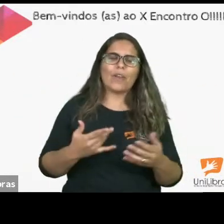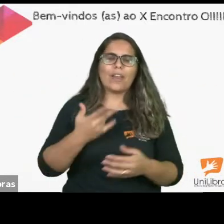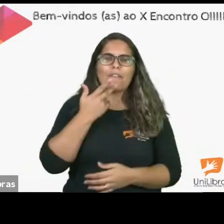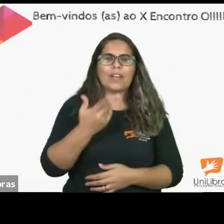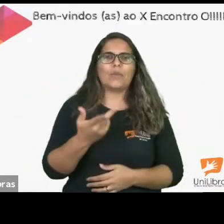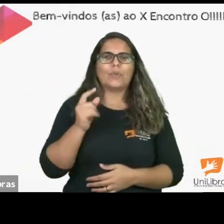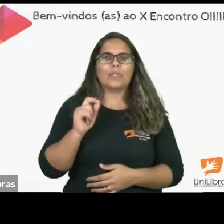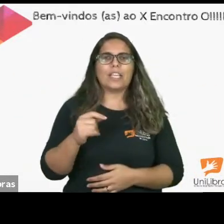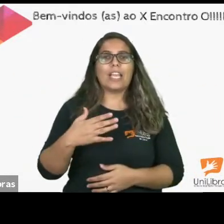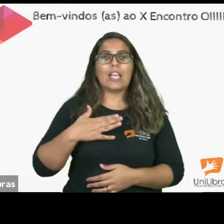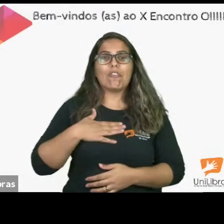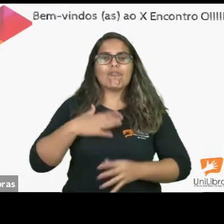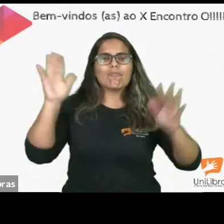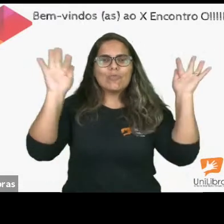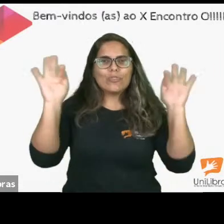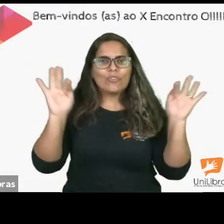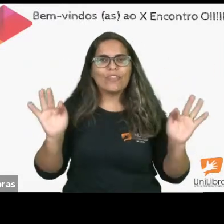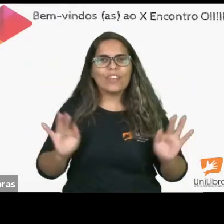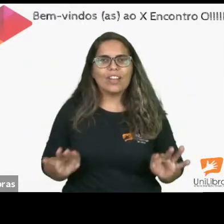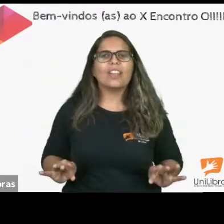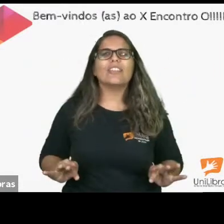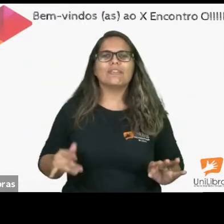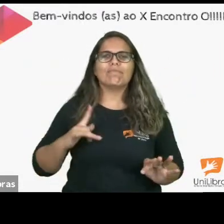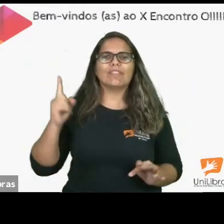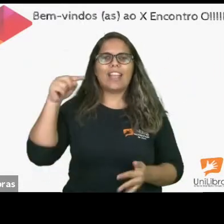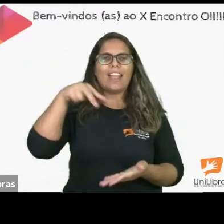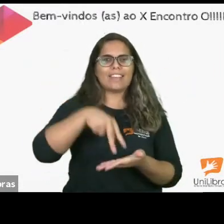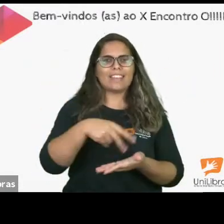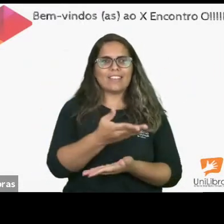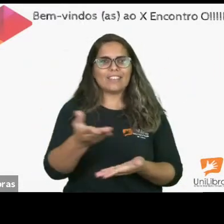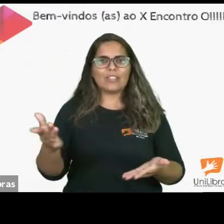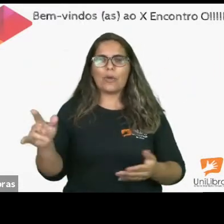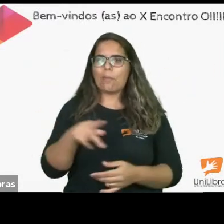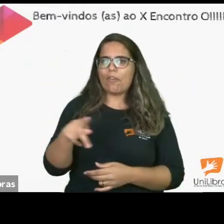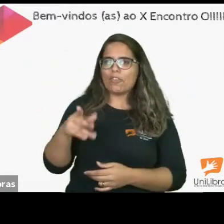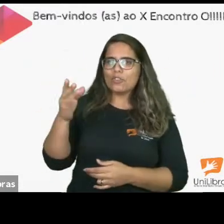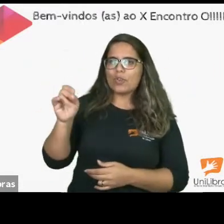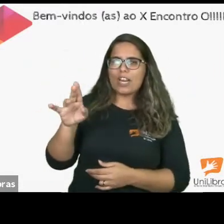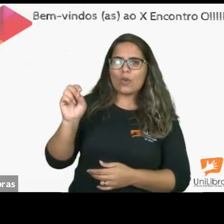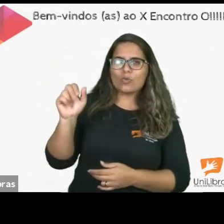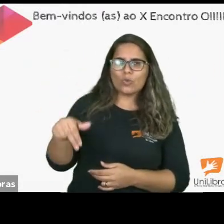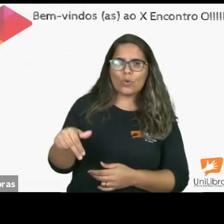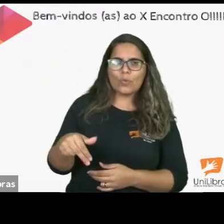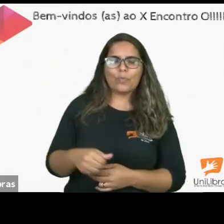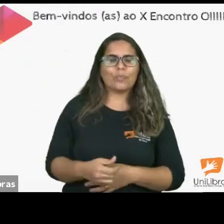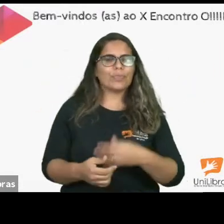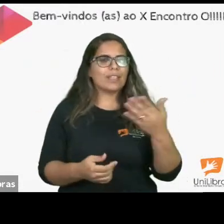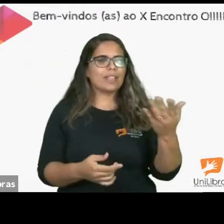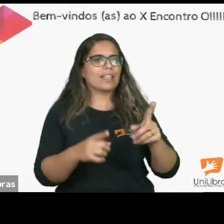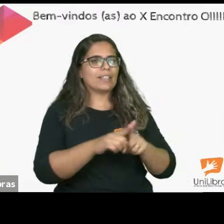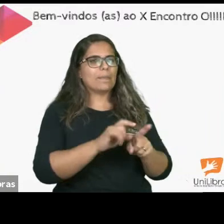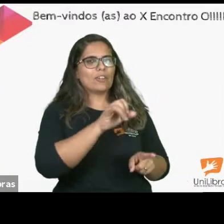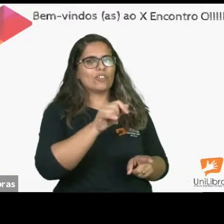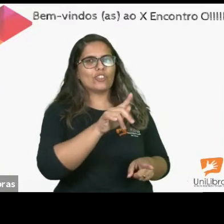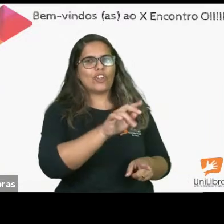eu fiquei muito feliz em estar aqui na companhia do professor Nelson Weiss, na companhia do